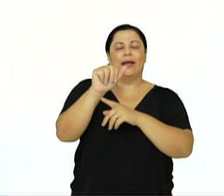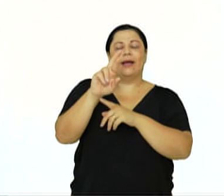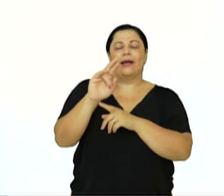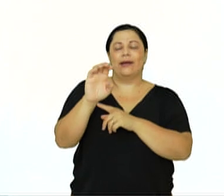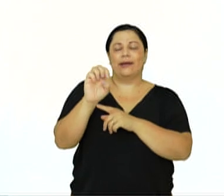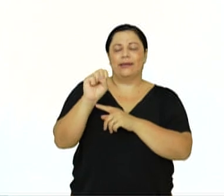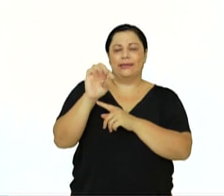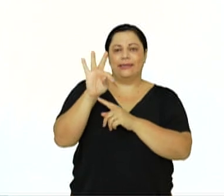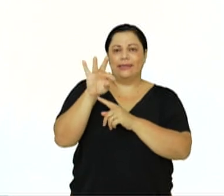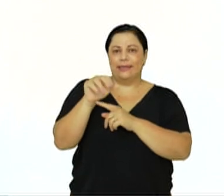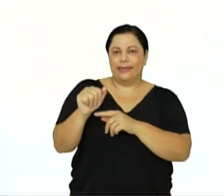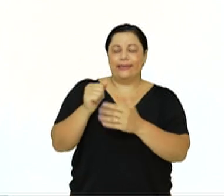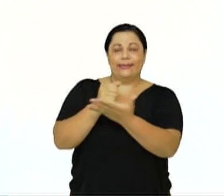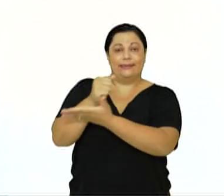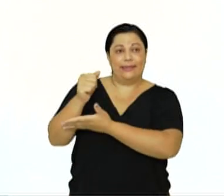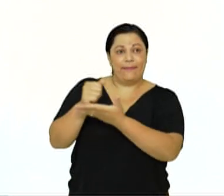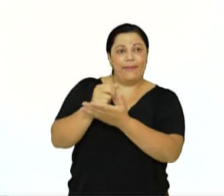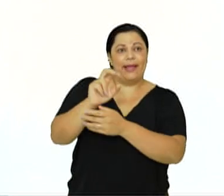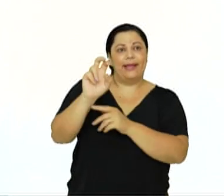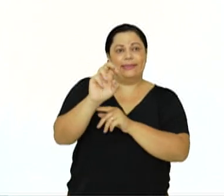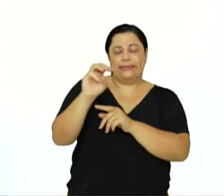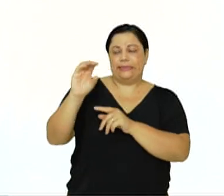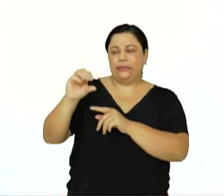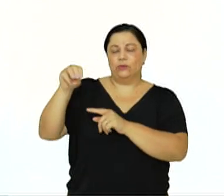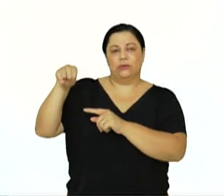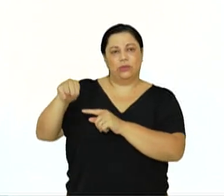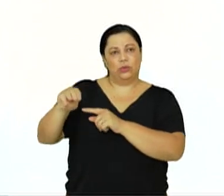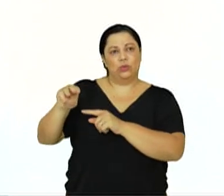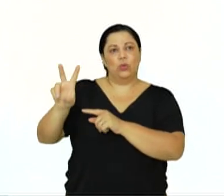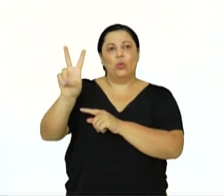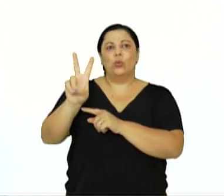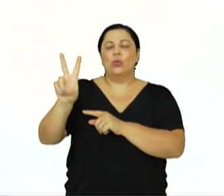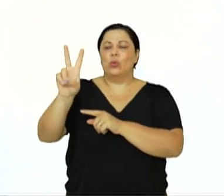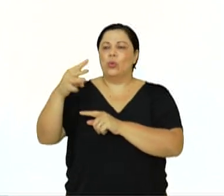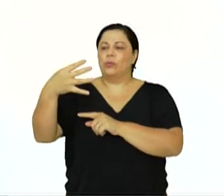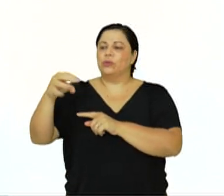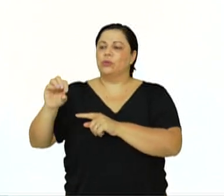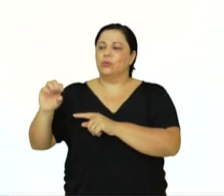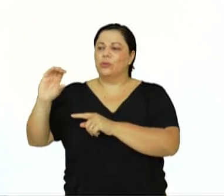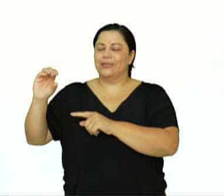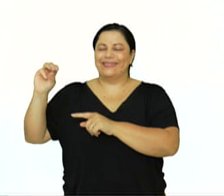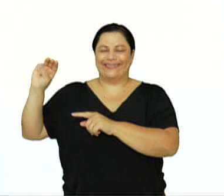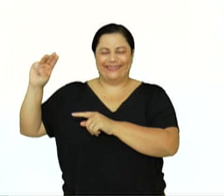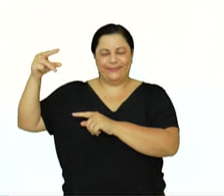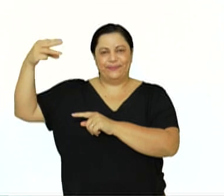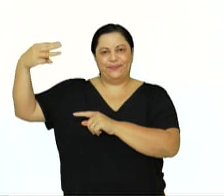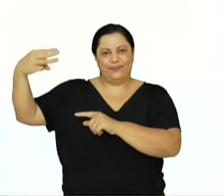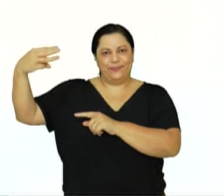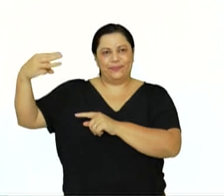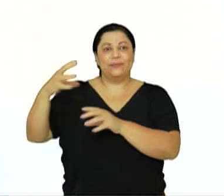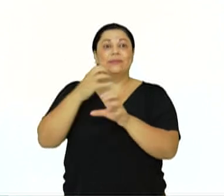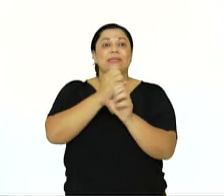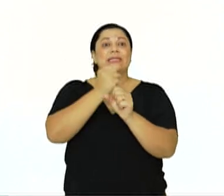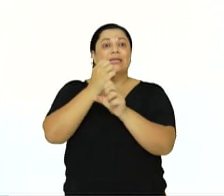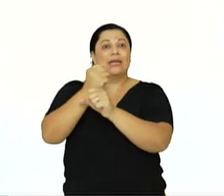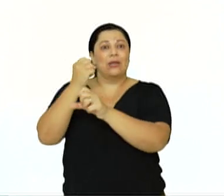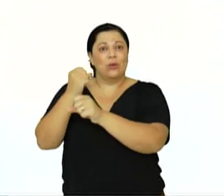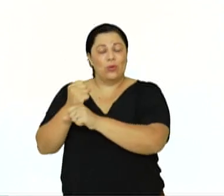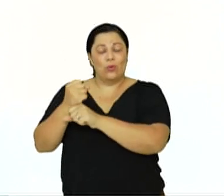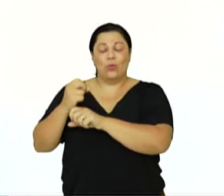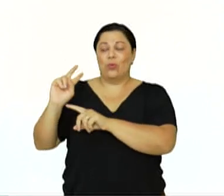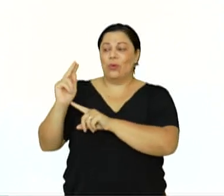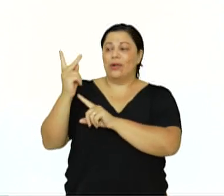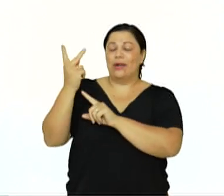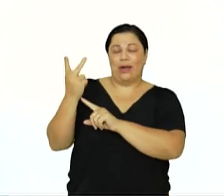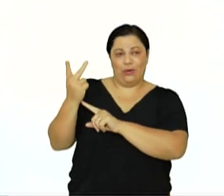da base medindo 5 centímetros e tem um volume de 40 centímetros cúbicos. Calcular a